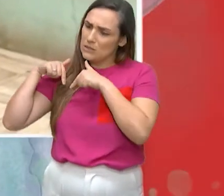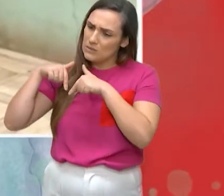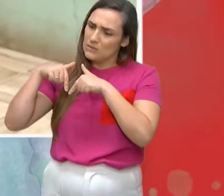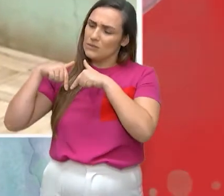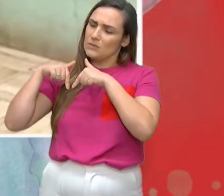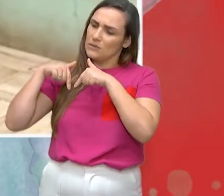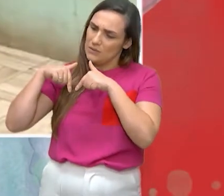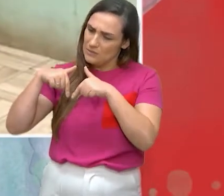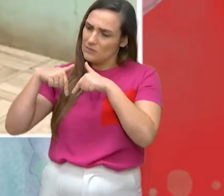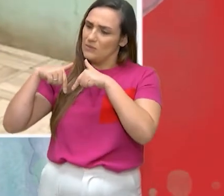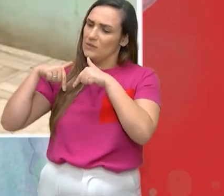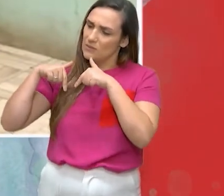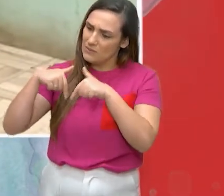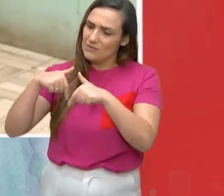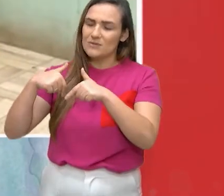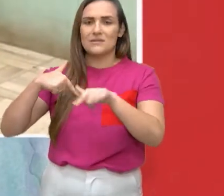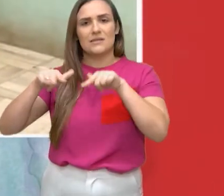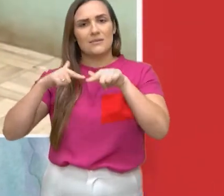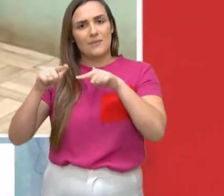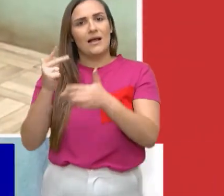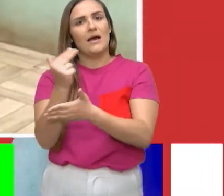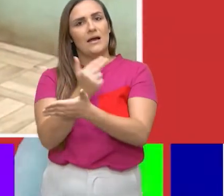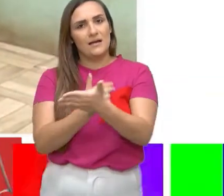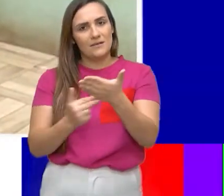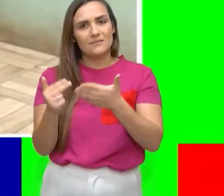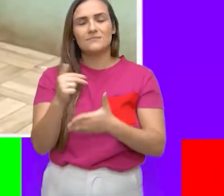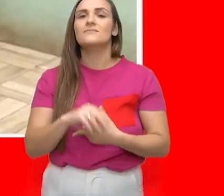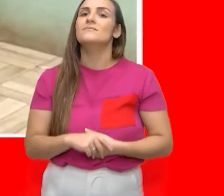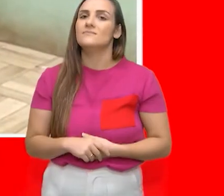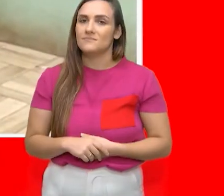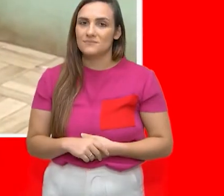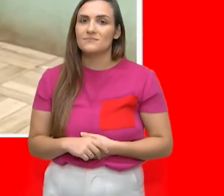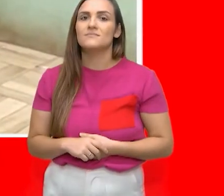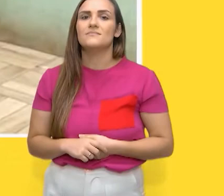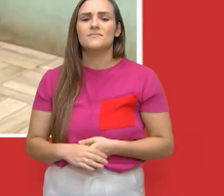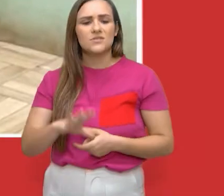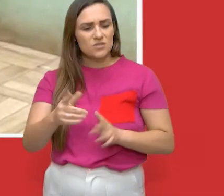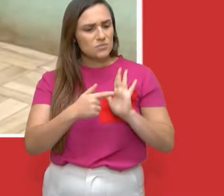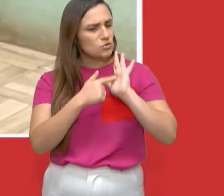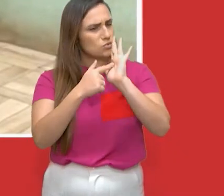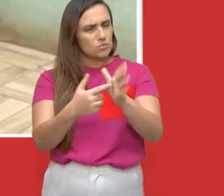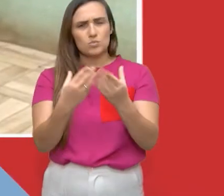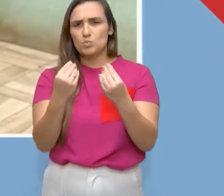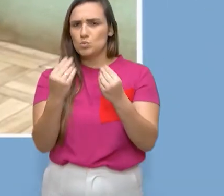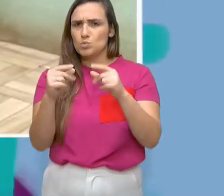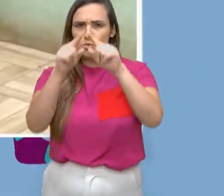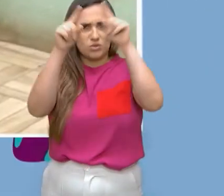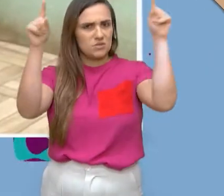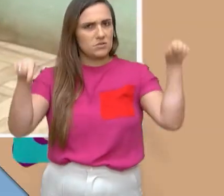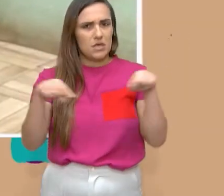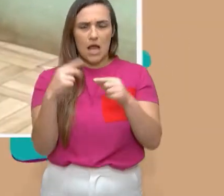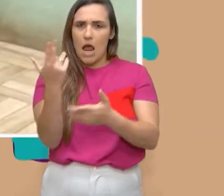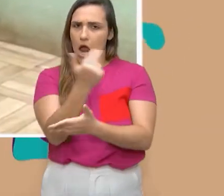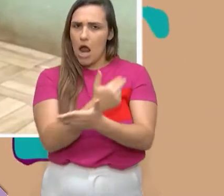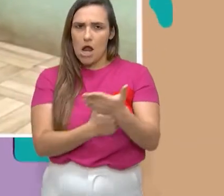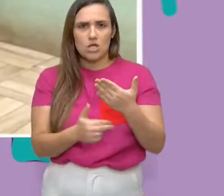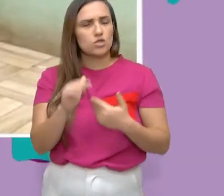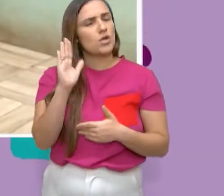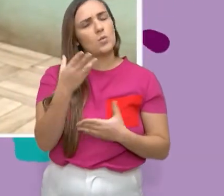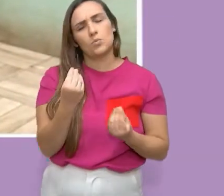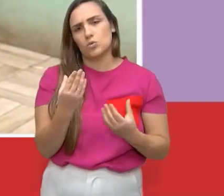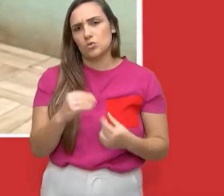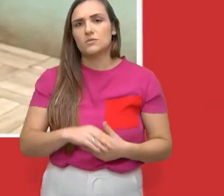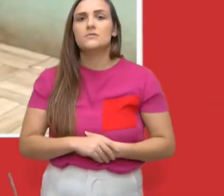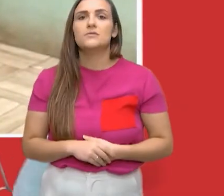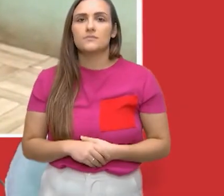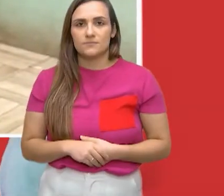ela vem lutando com esse trabalho dela de artista, e já tem feito várias exposições também